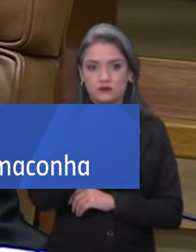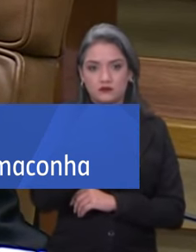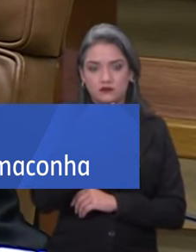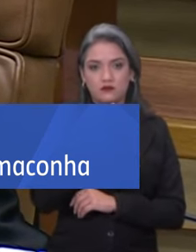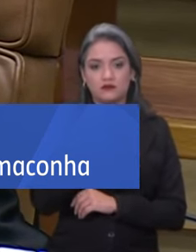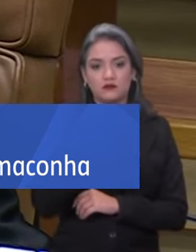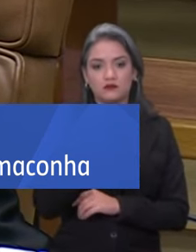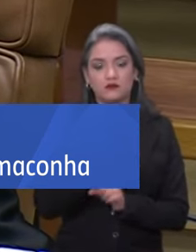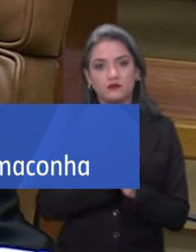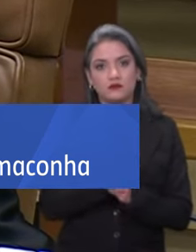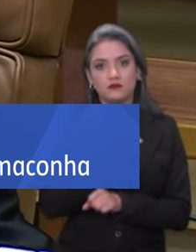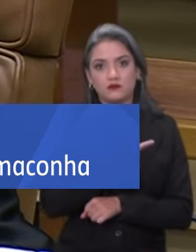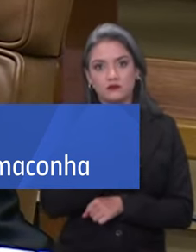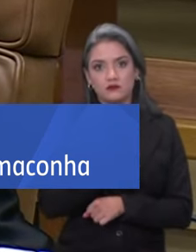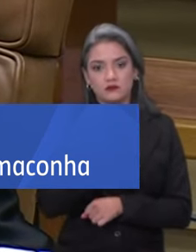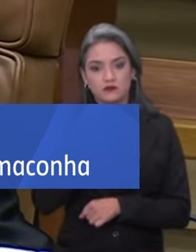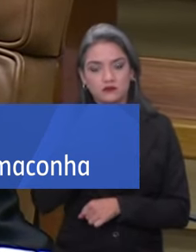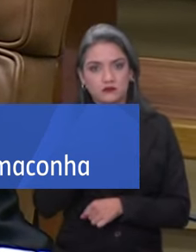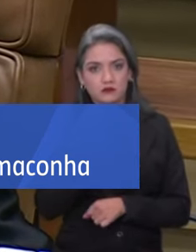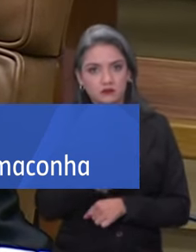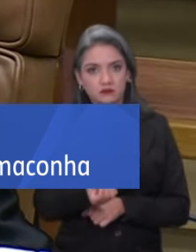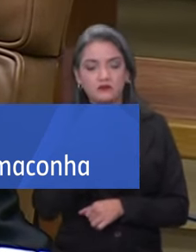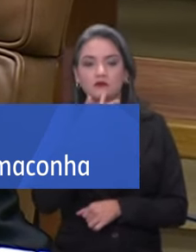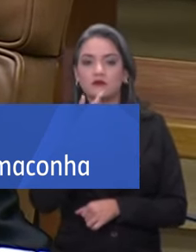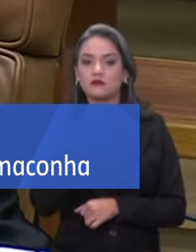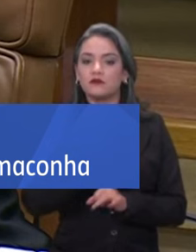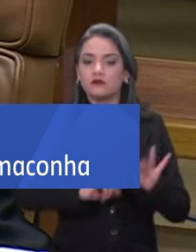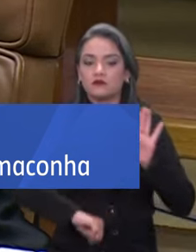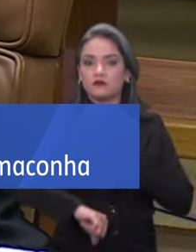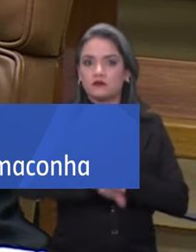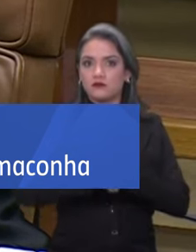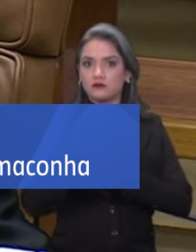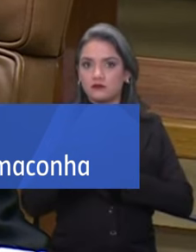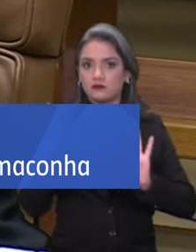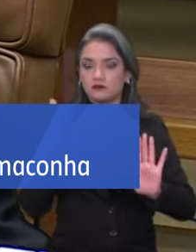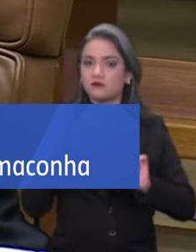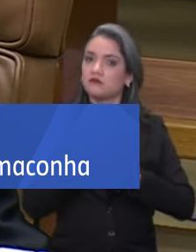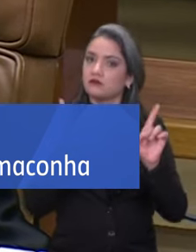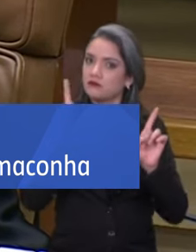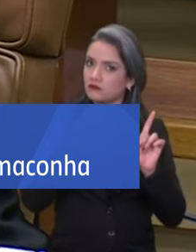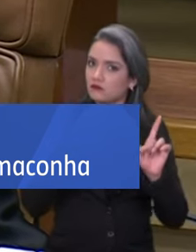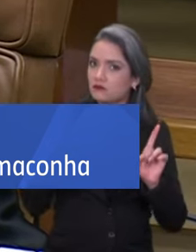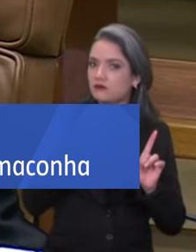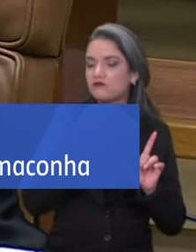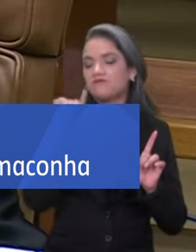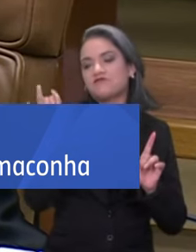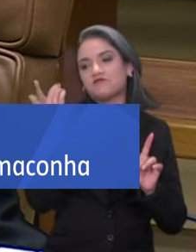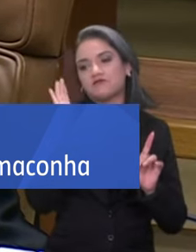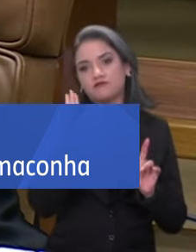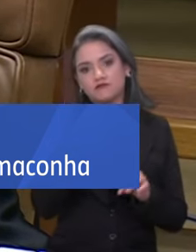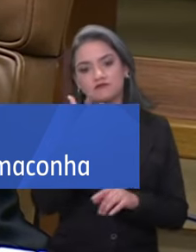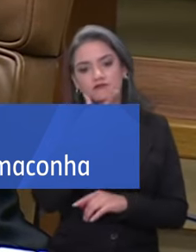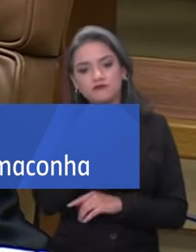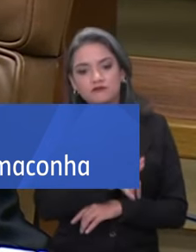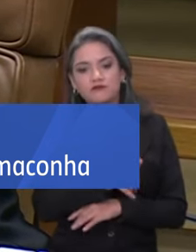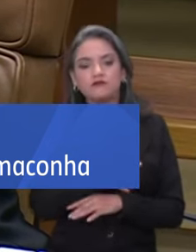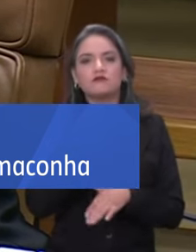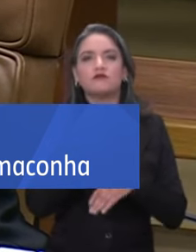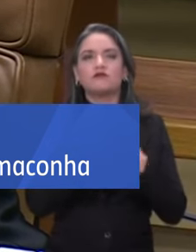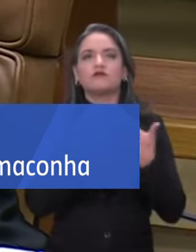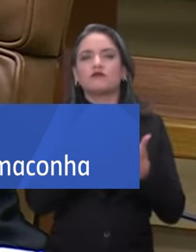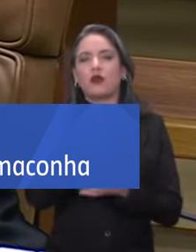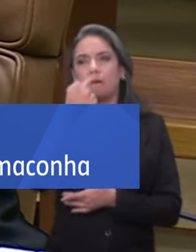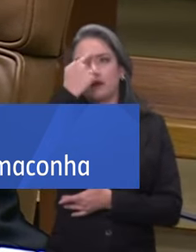11.343/2006 veicula a hipótese de descriminalização, embora seja um passo importante em direção a uma abordagem mais humana